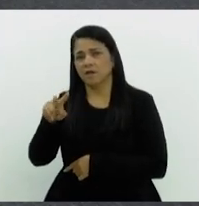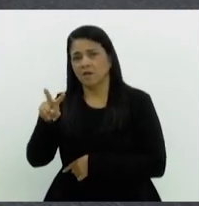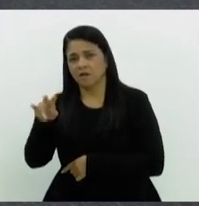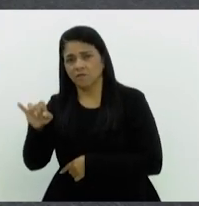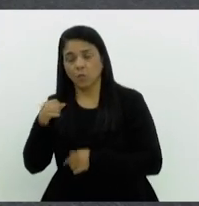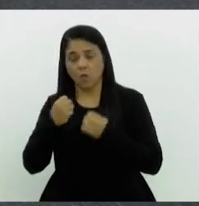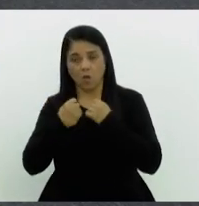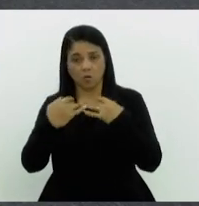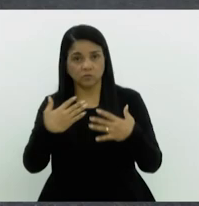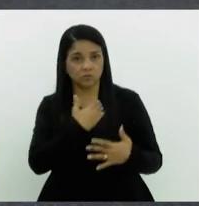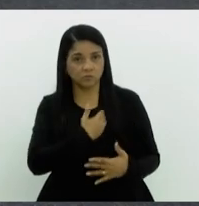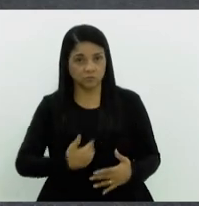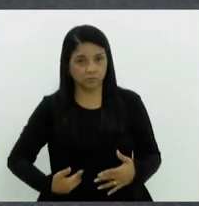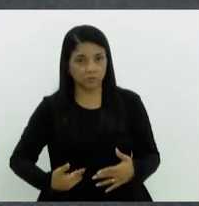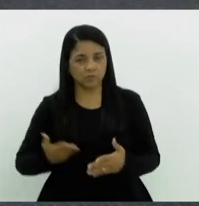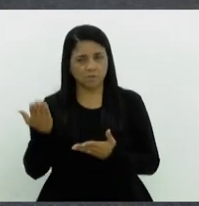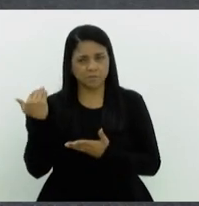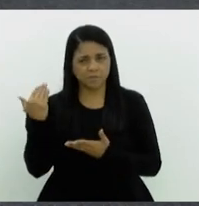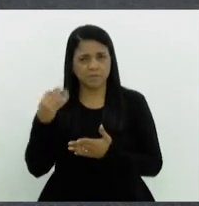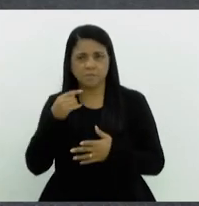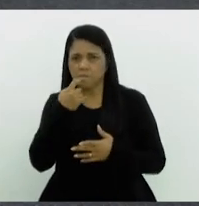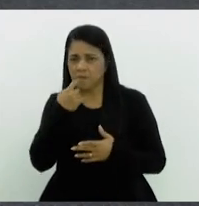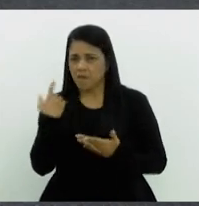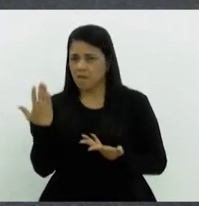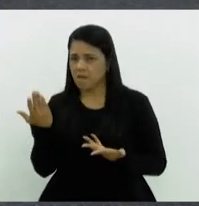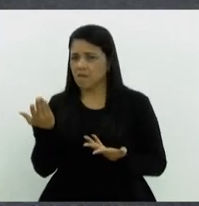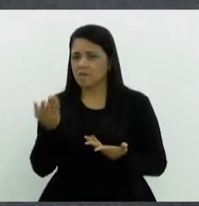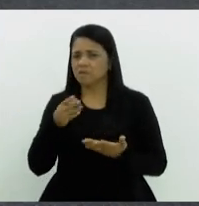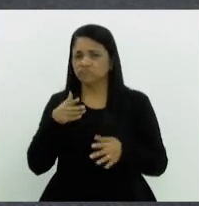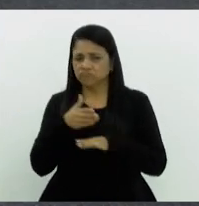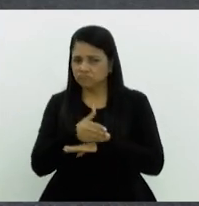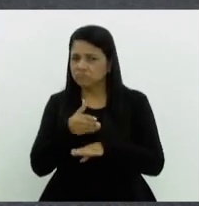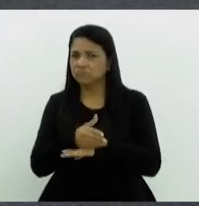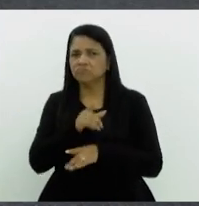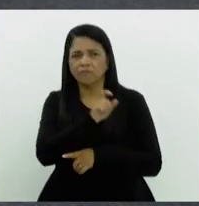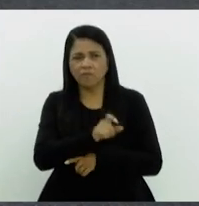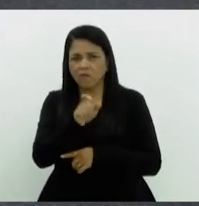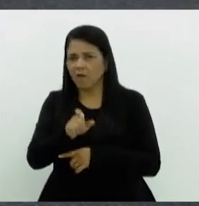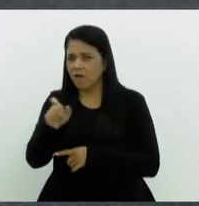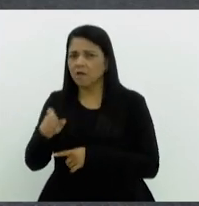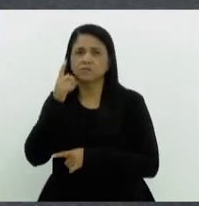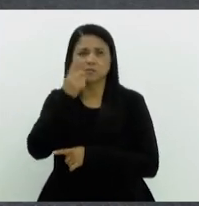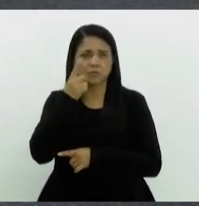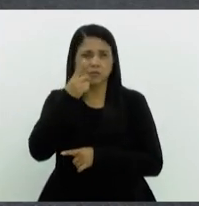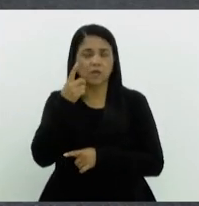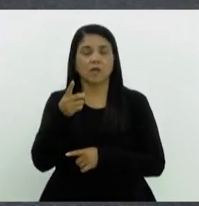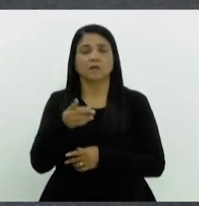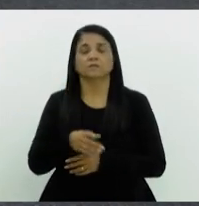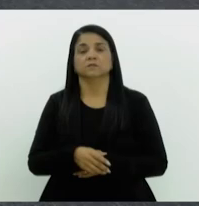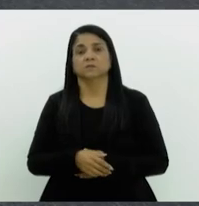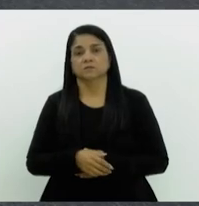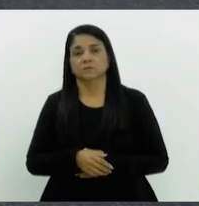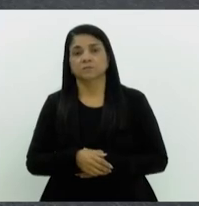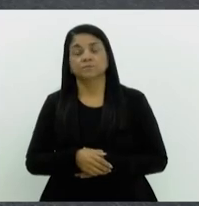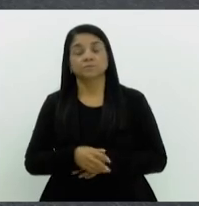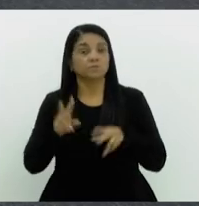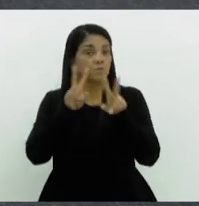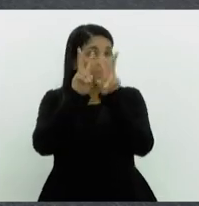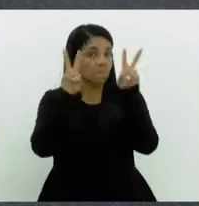audiência pública, que, aliás, vários aqui participaram, deputada Renata, deputada Marina,